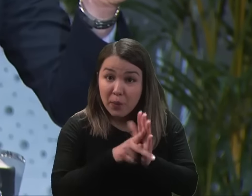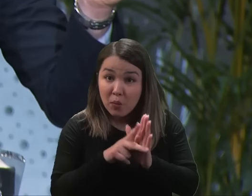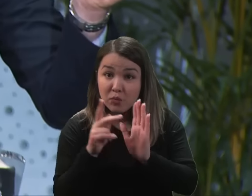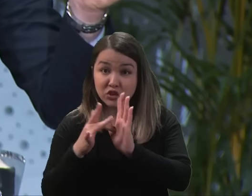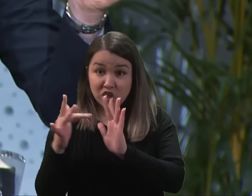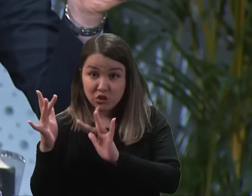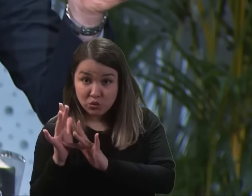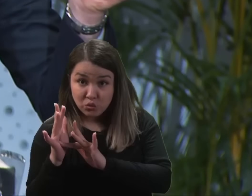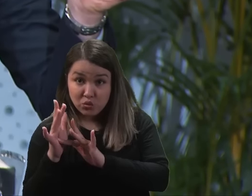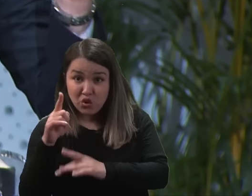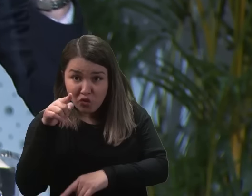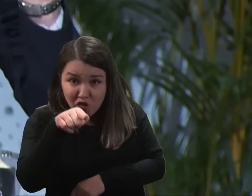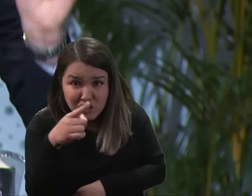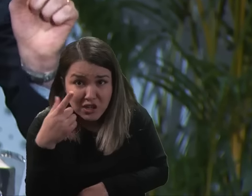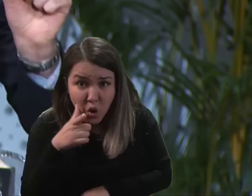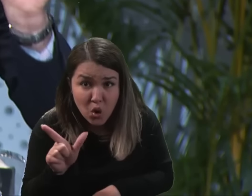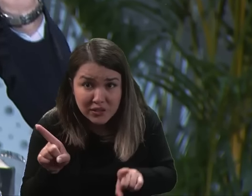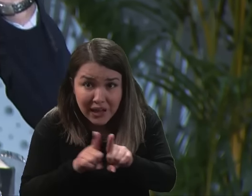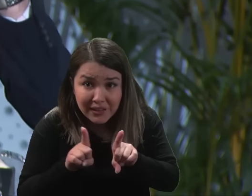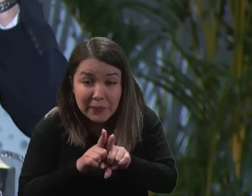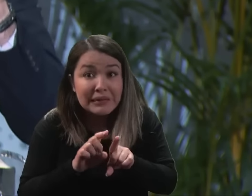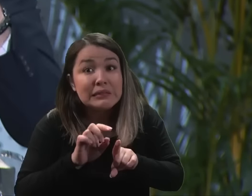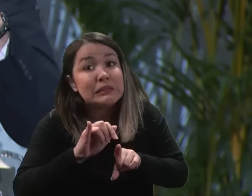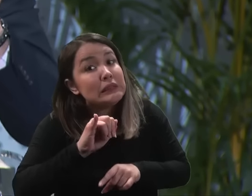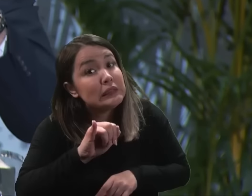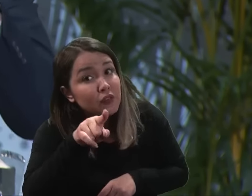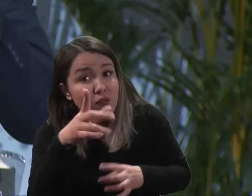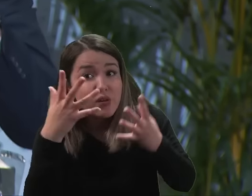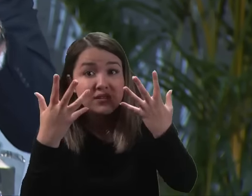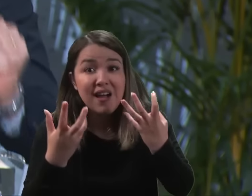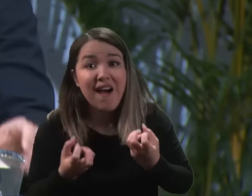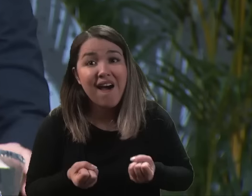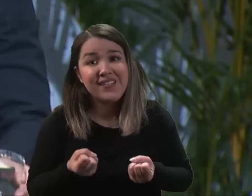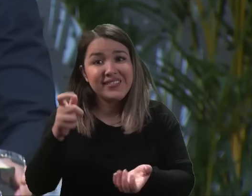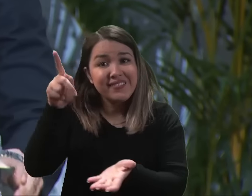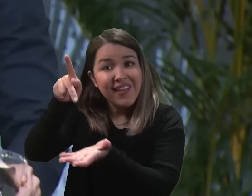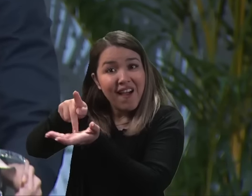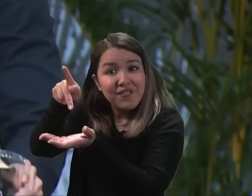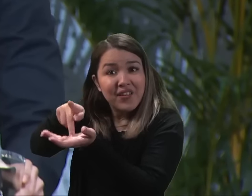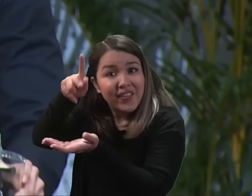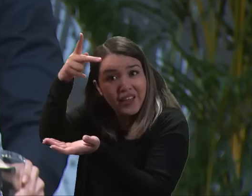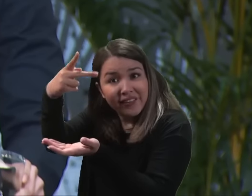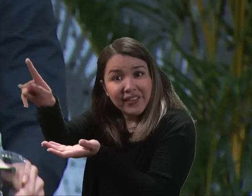se você aceitar a verdade